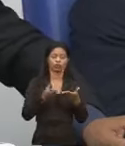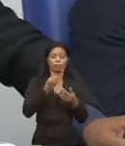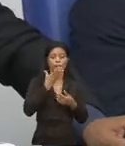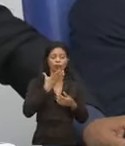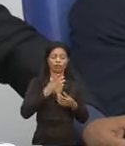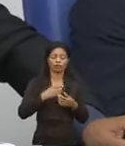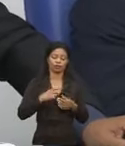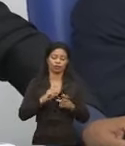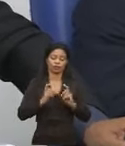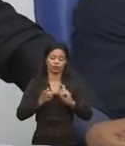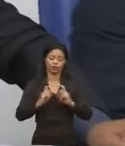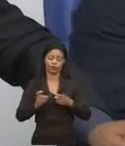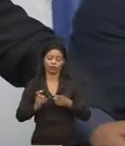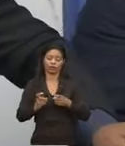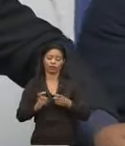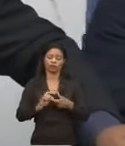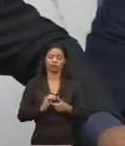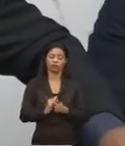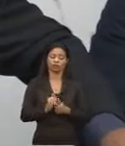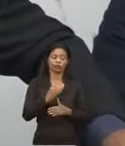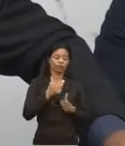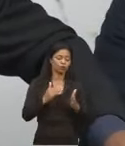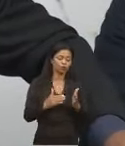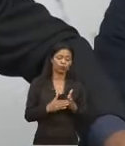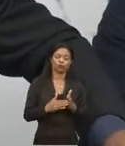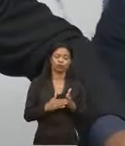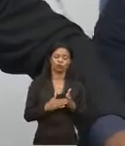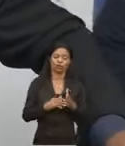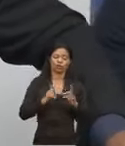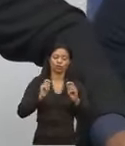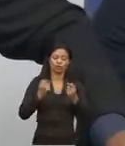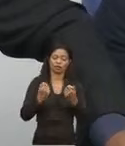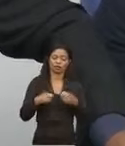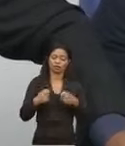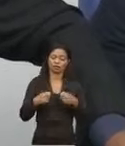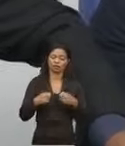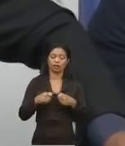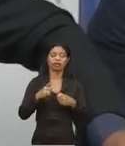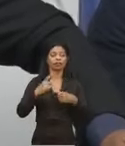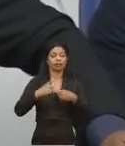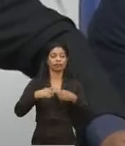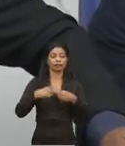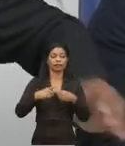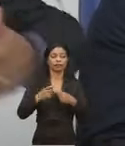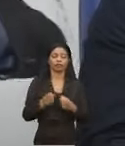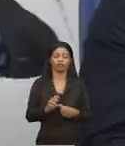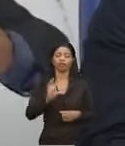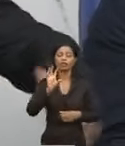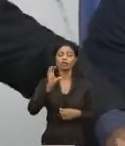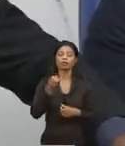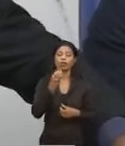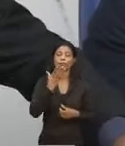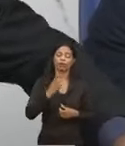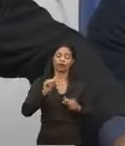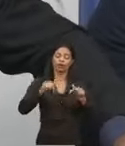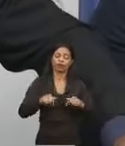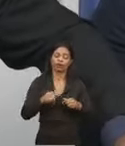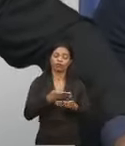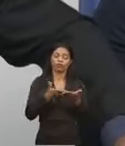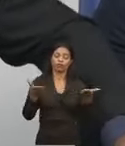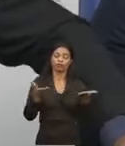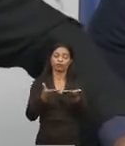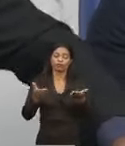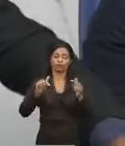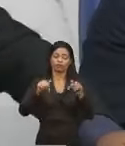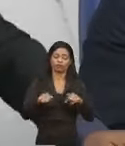demanda da cidade. Os vereadores aí trazem demanda e em todas as áreas da cidade, isso é bom. E não só vocês aqui presentes, mas através das